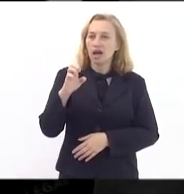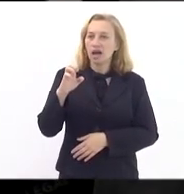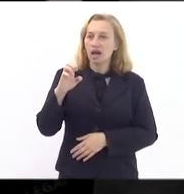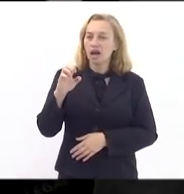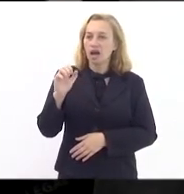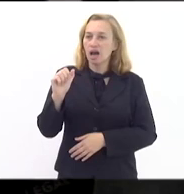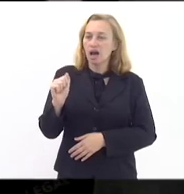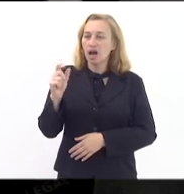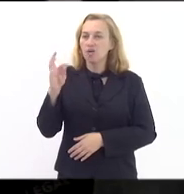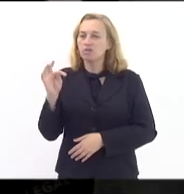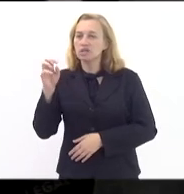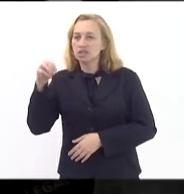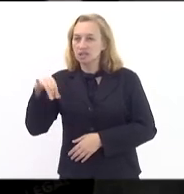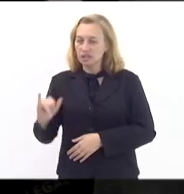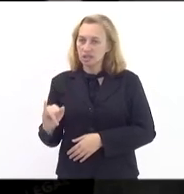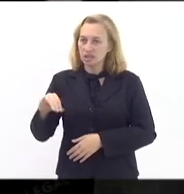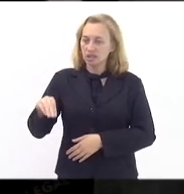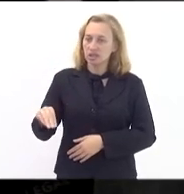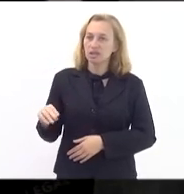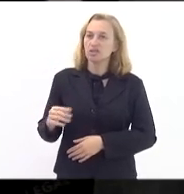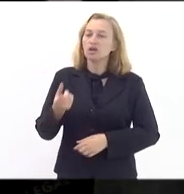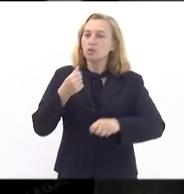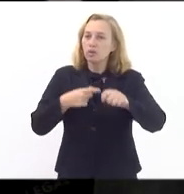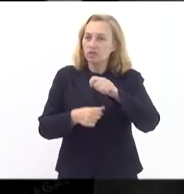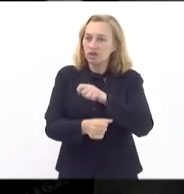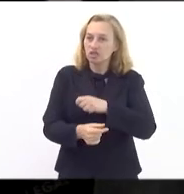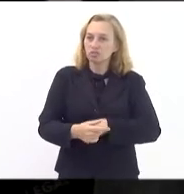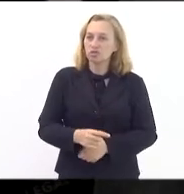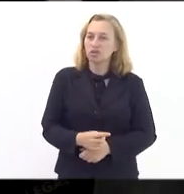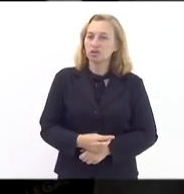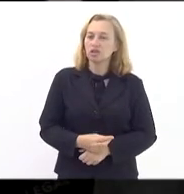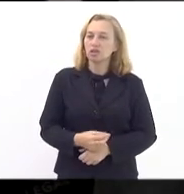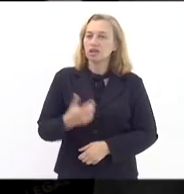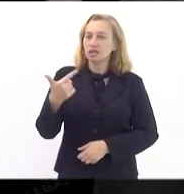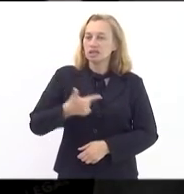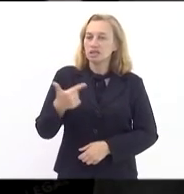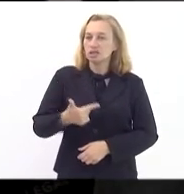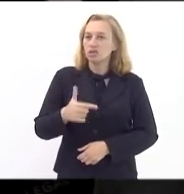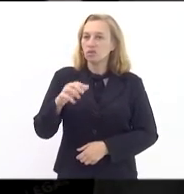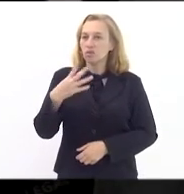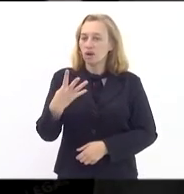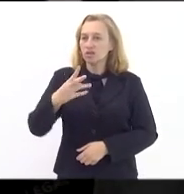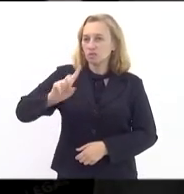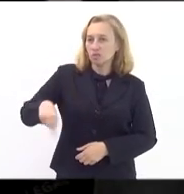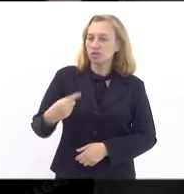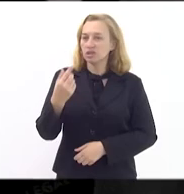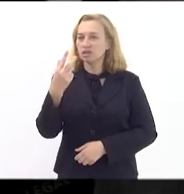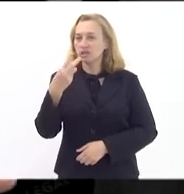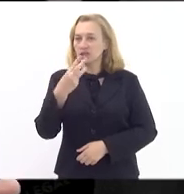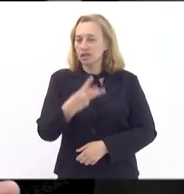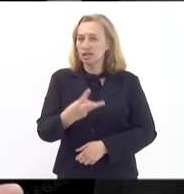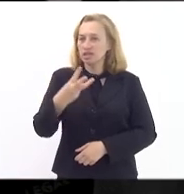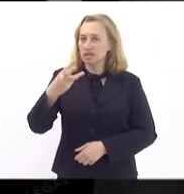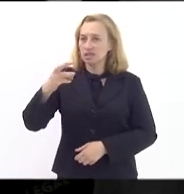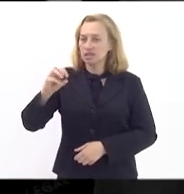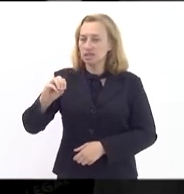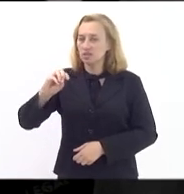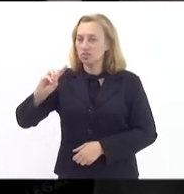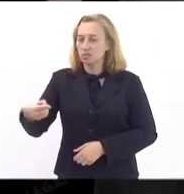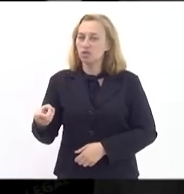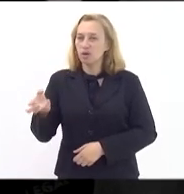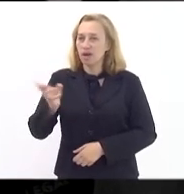7,5 km o investimento desse segundo 34 milhões e 300 mil reais também